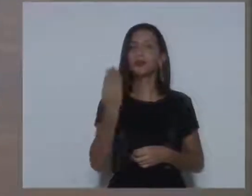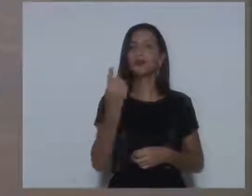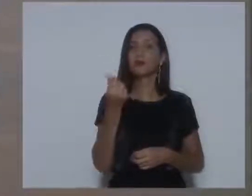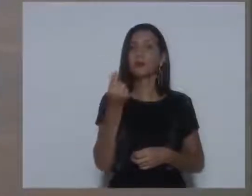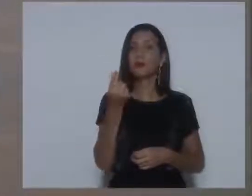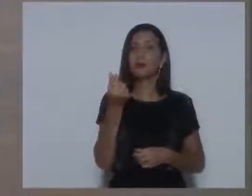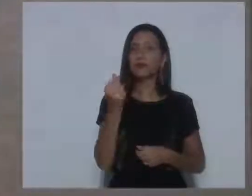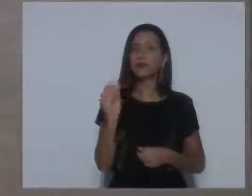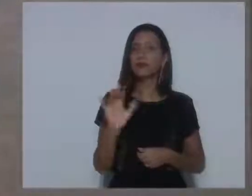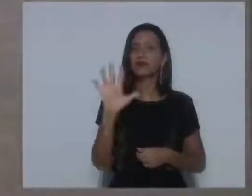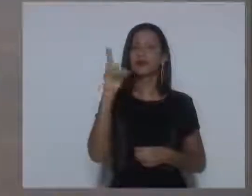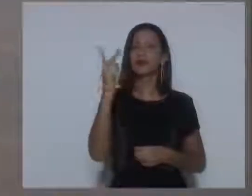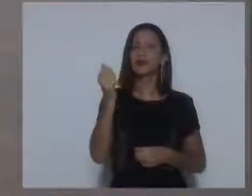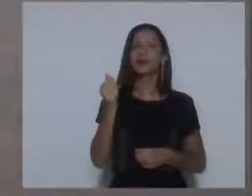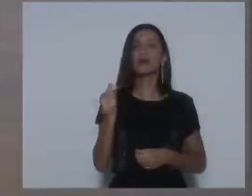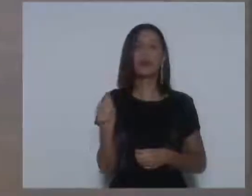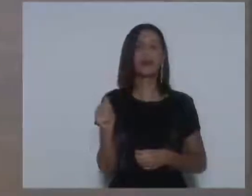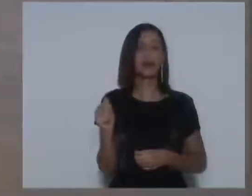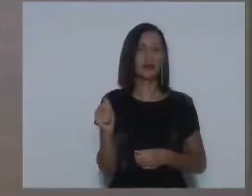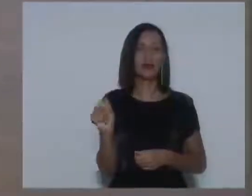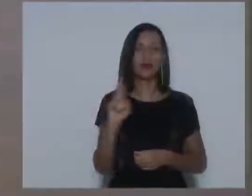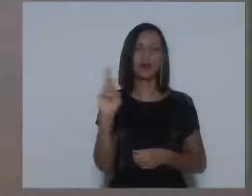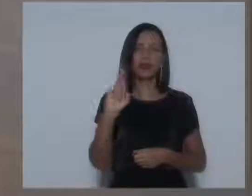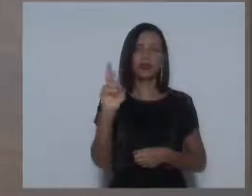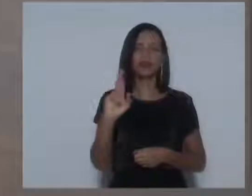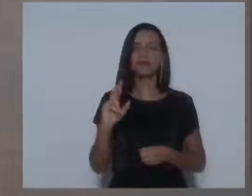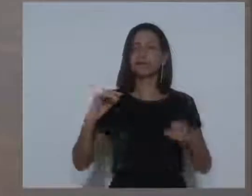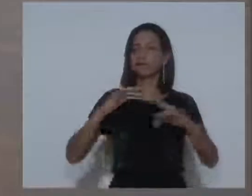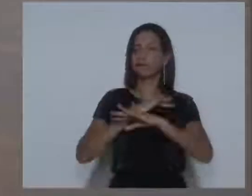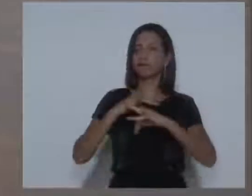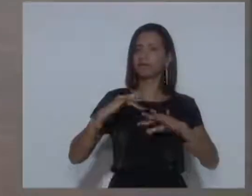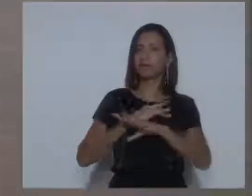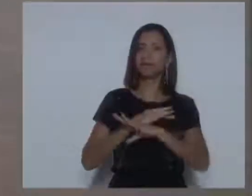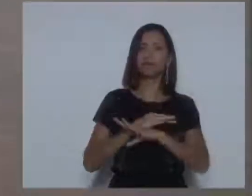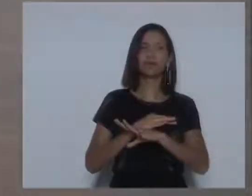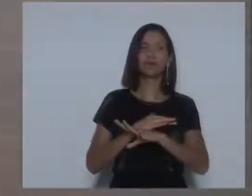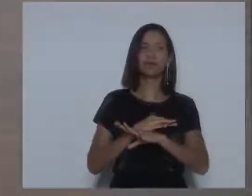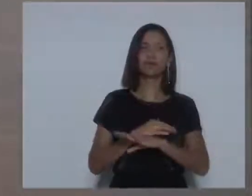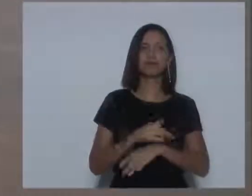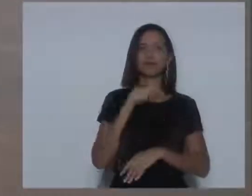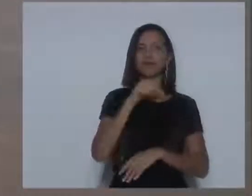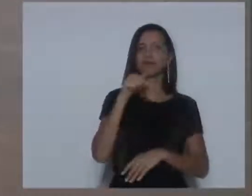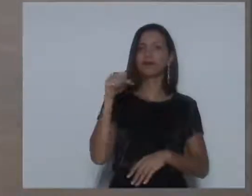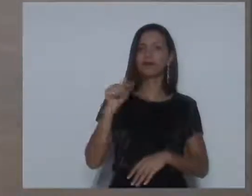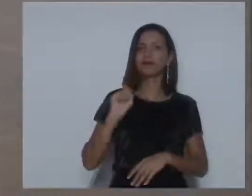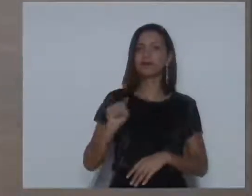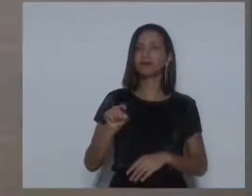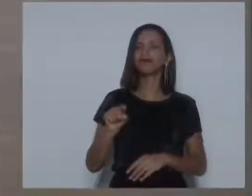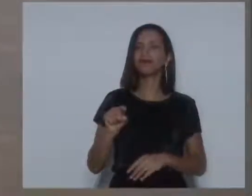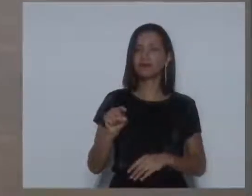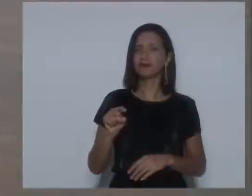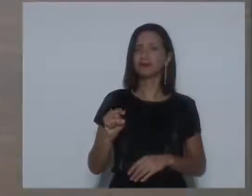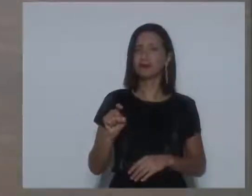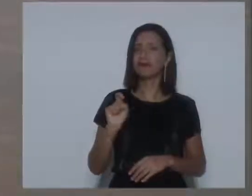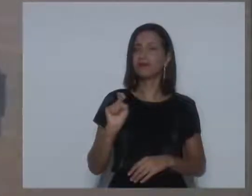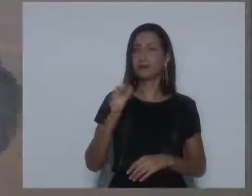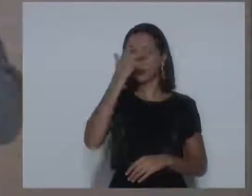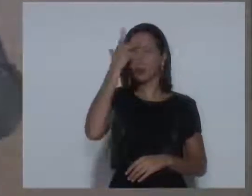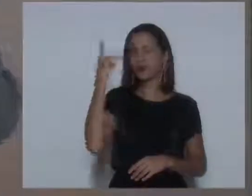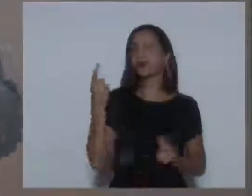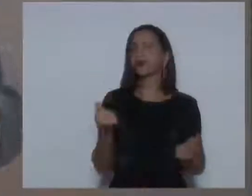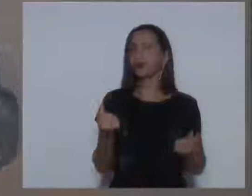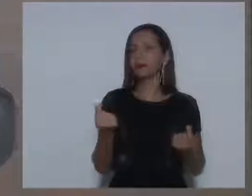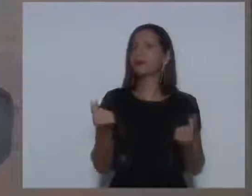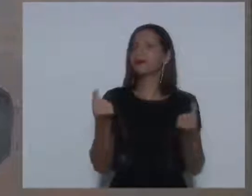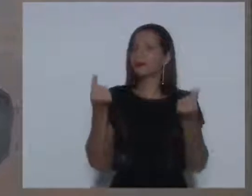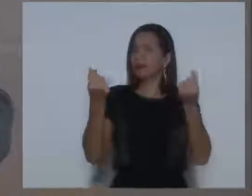R$500 bilhão para uma cidade com 77 mil habitantes, é muito dinheiro, né? Então, não